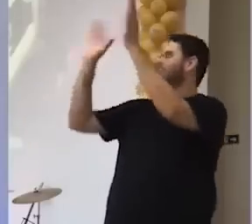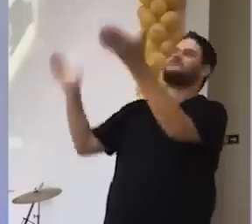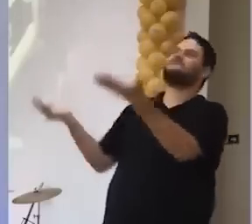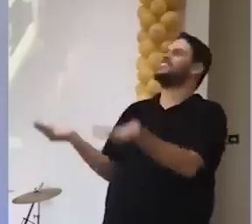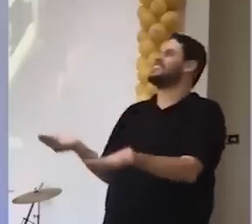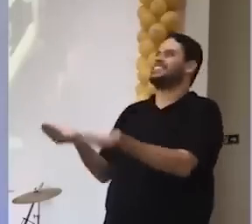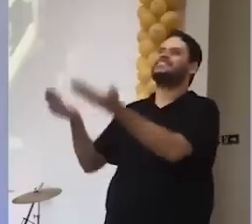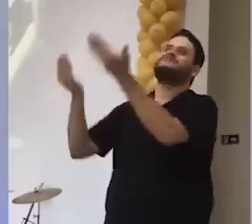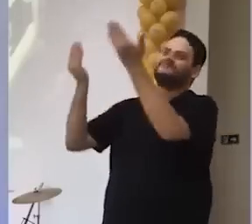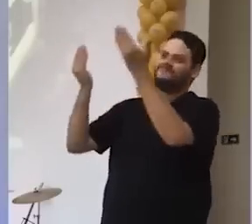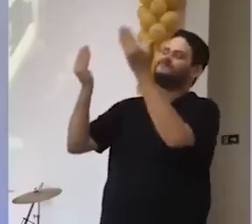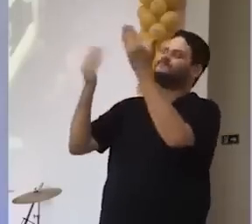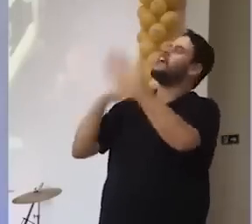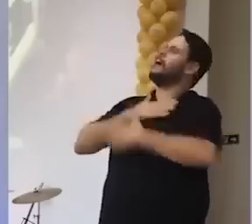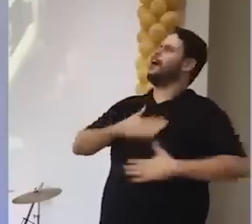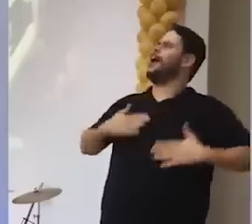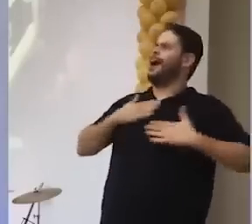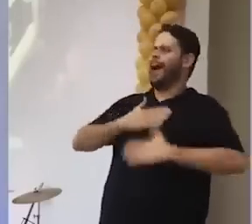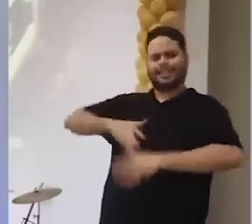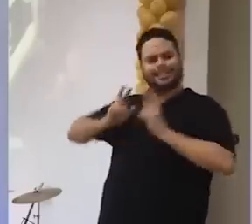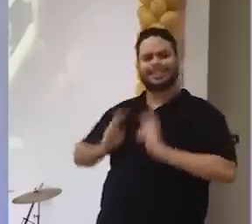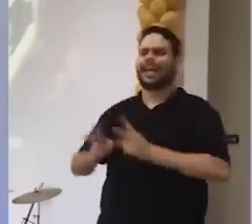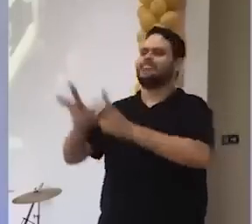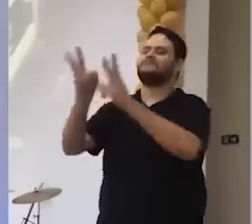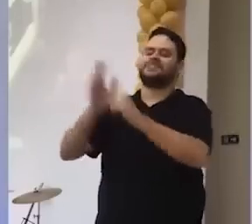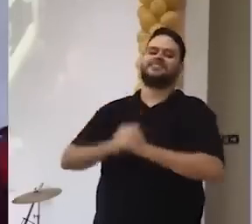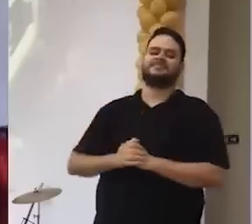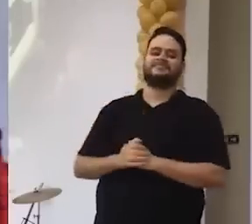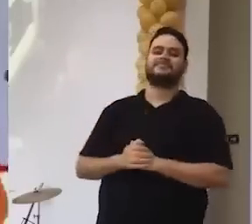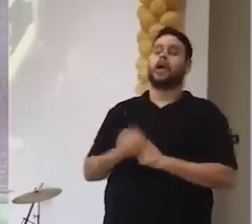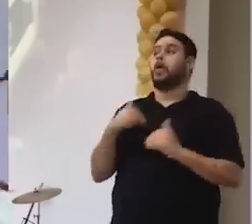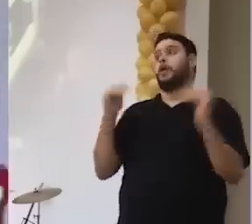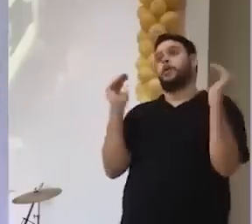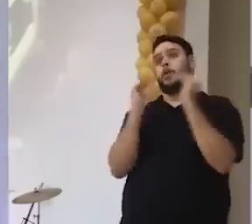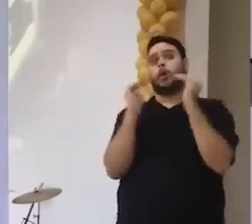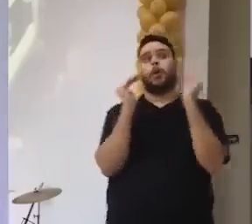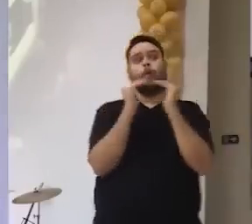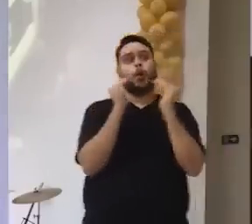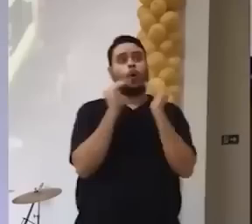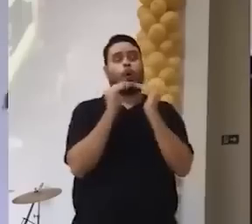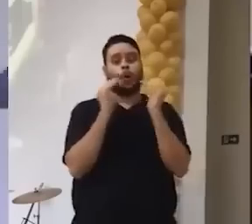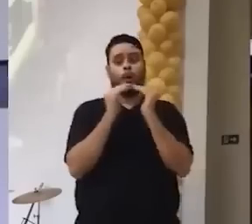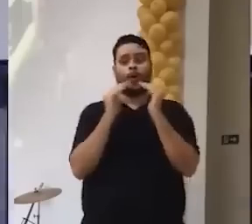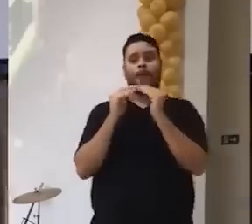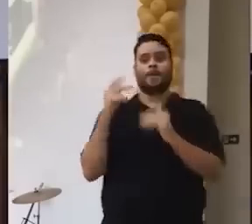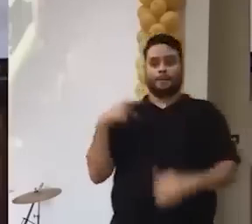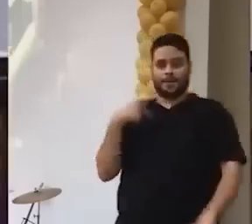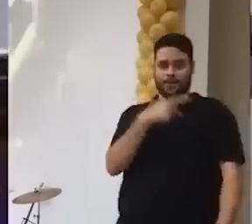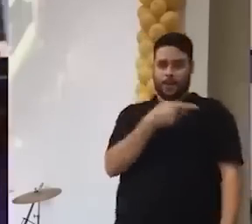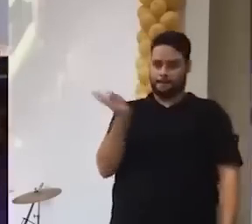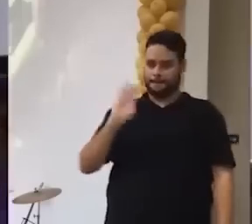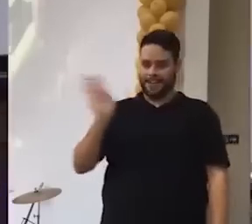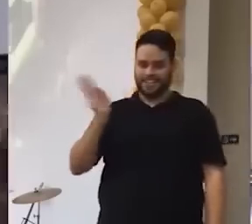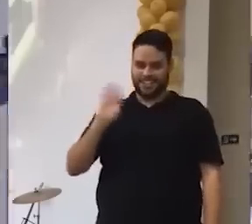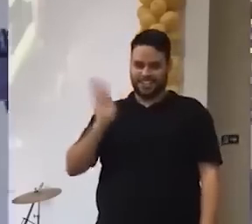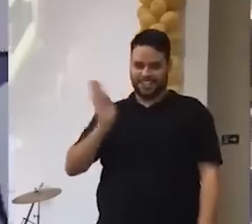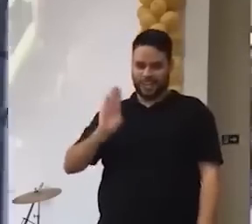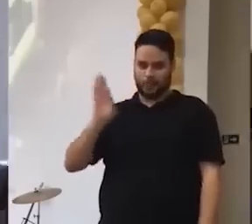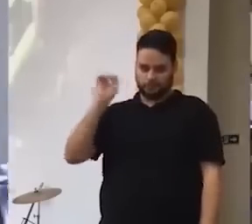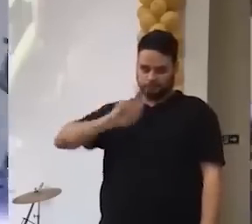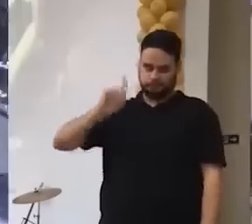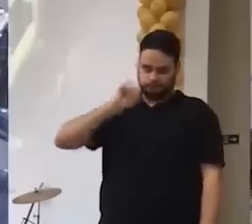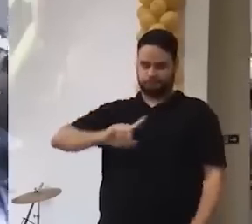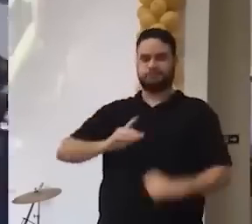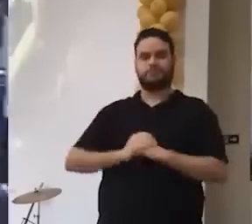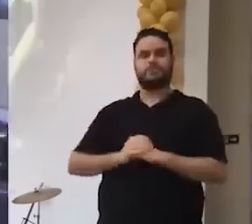gozá-lo para sempre. Eu tenho que concordar com o pastor batista americano, Dr. John Piper, quando ele